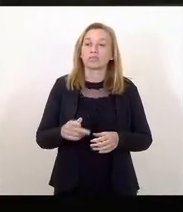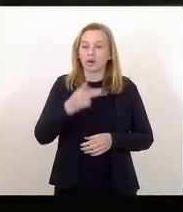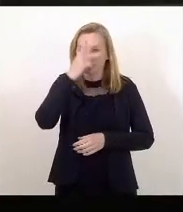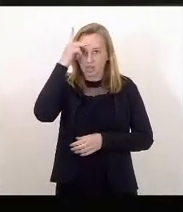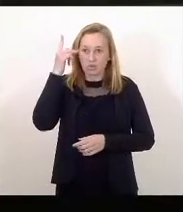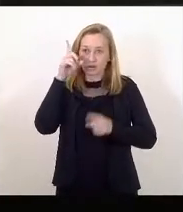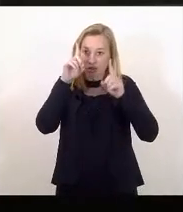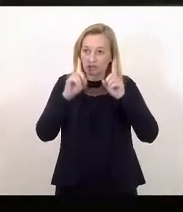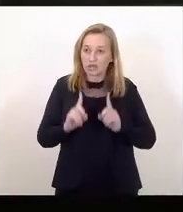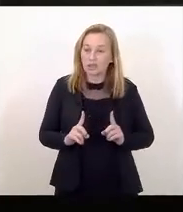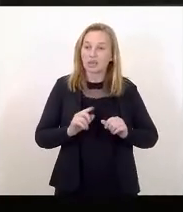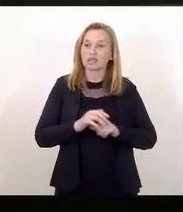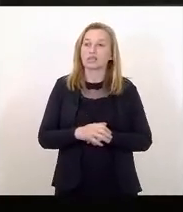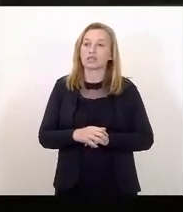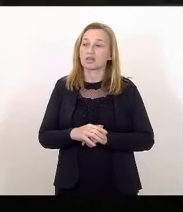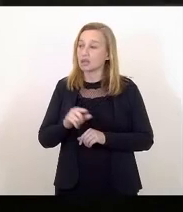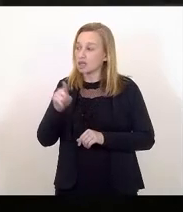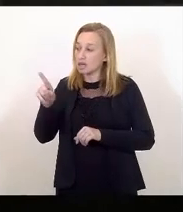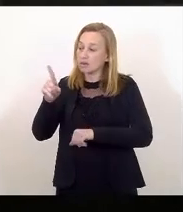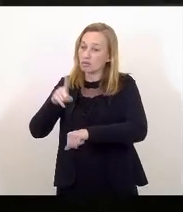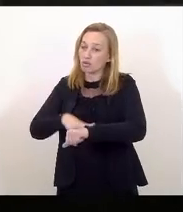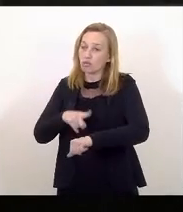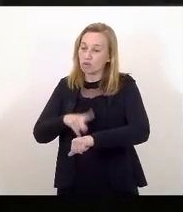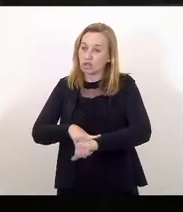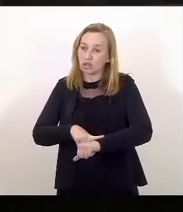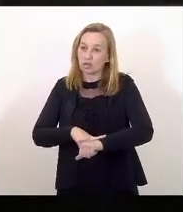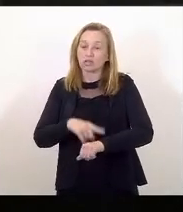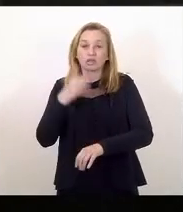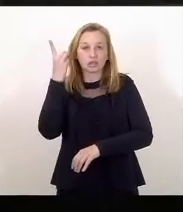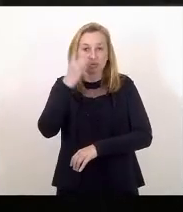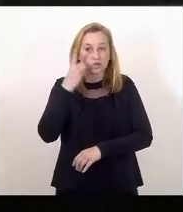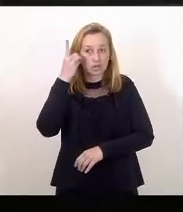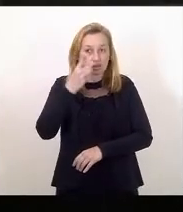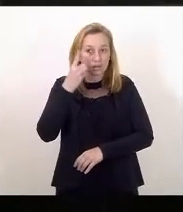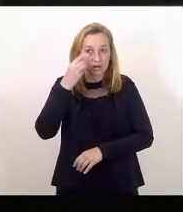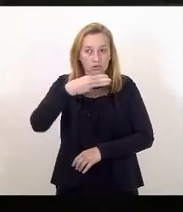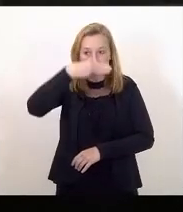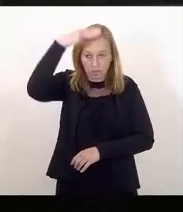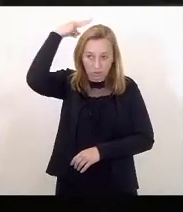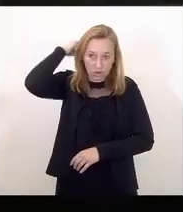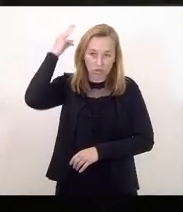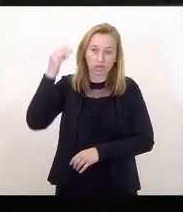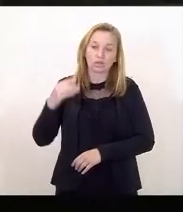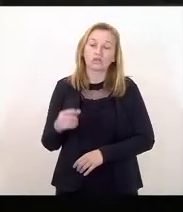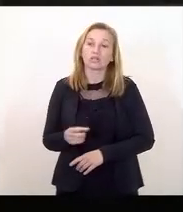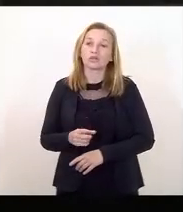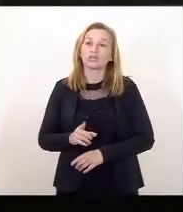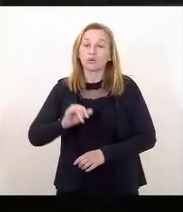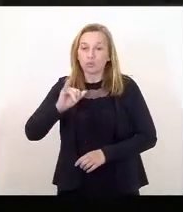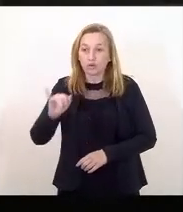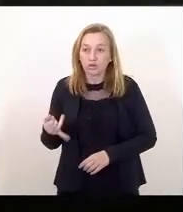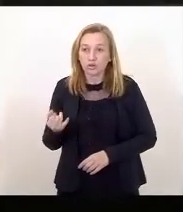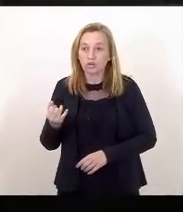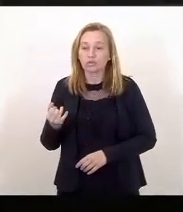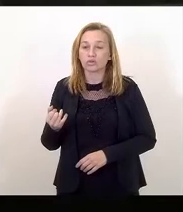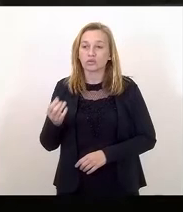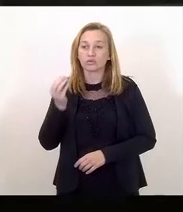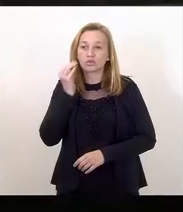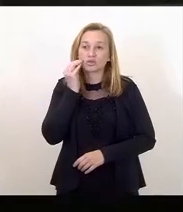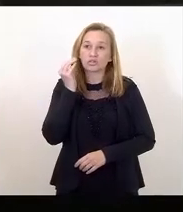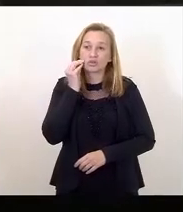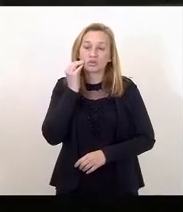de Deficiência, naquele momento presidida pelo deputado Márcio Pacheco, eu tive, então, a oportunidade de